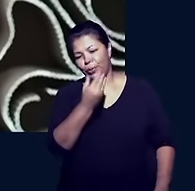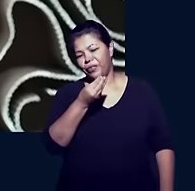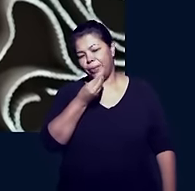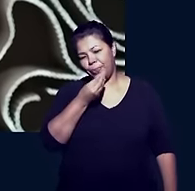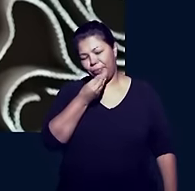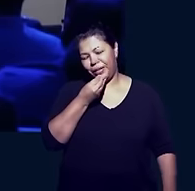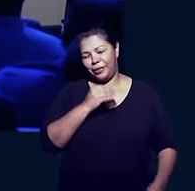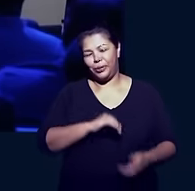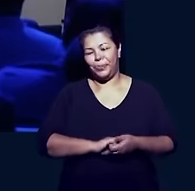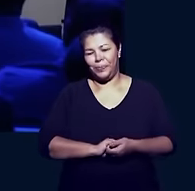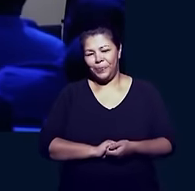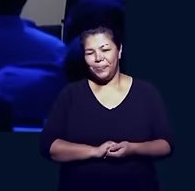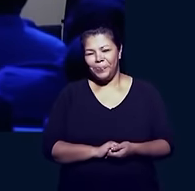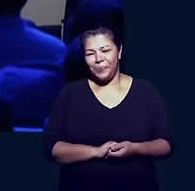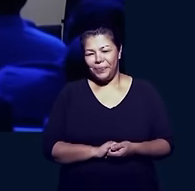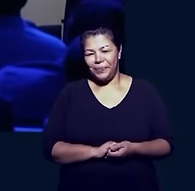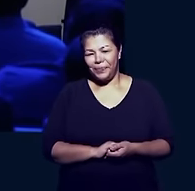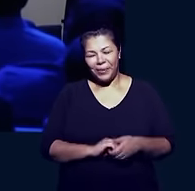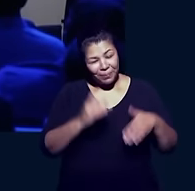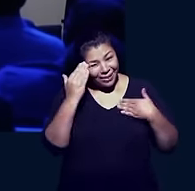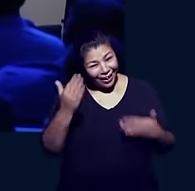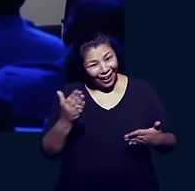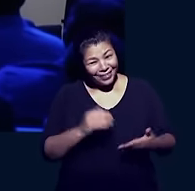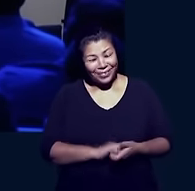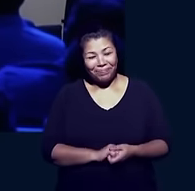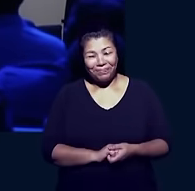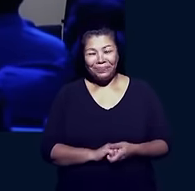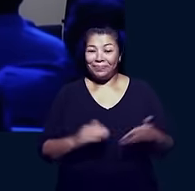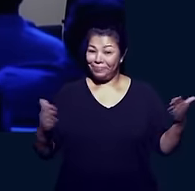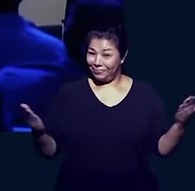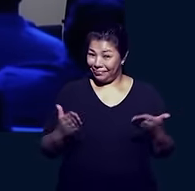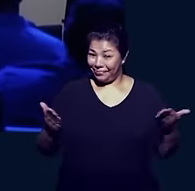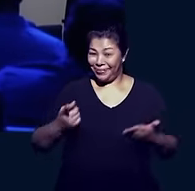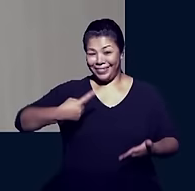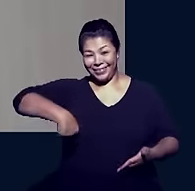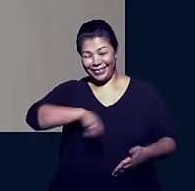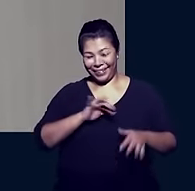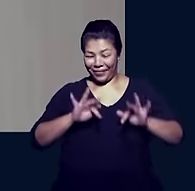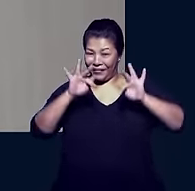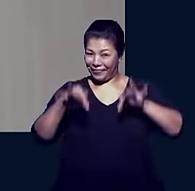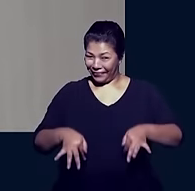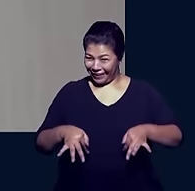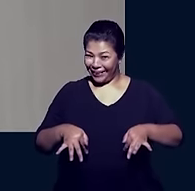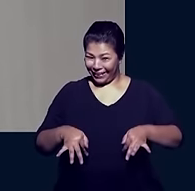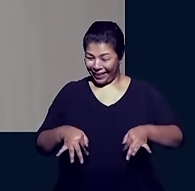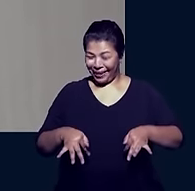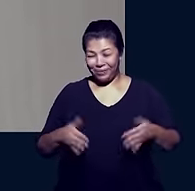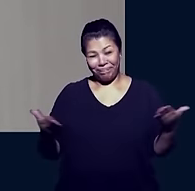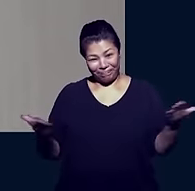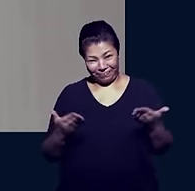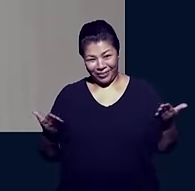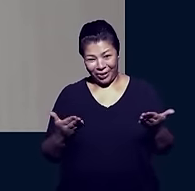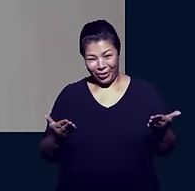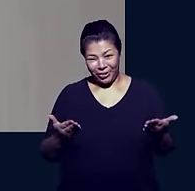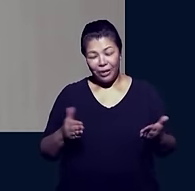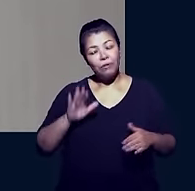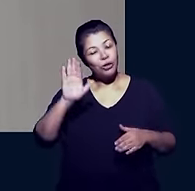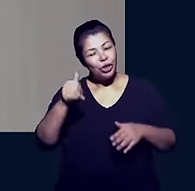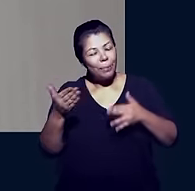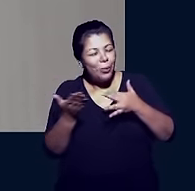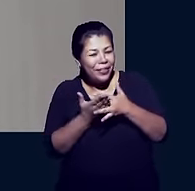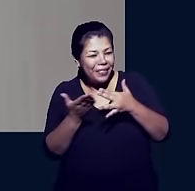que estão aí à nossa frente super Claro obrigada bom gente a gente tá aqui chegamos ao final do nosso painel Eu chamo vocês pro